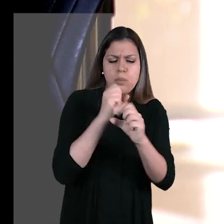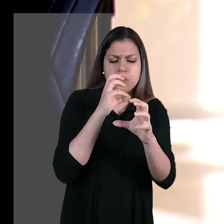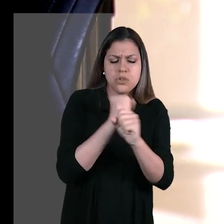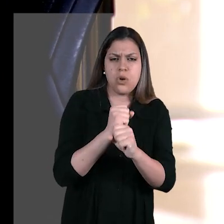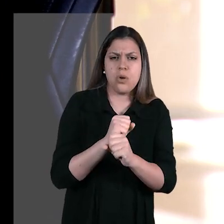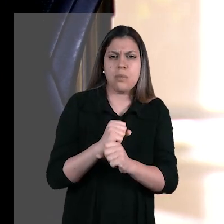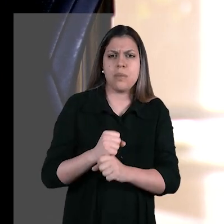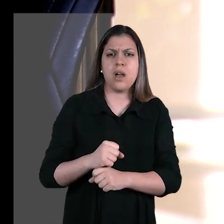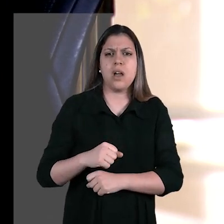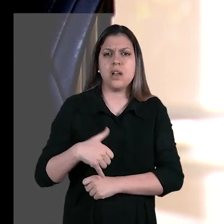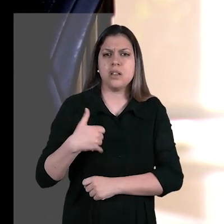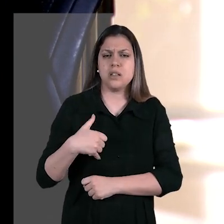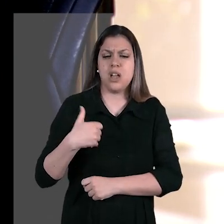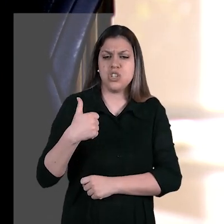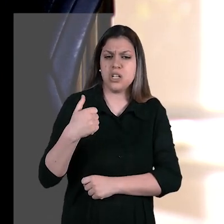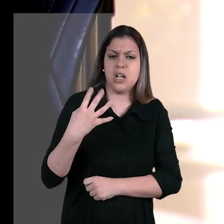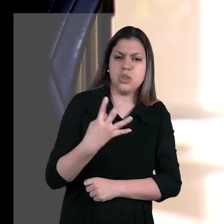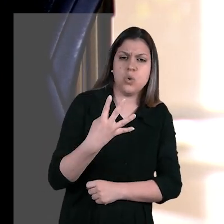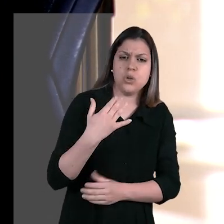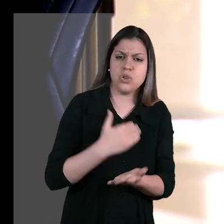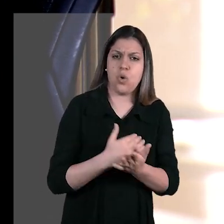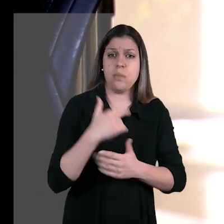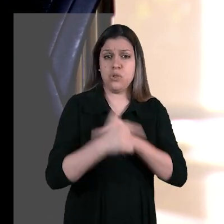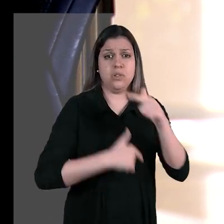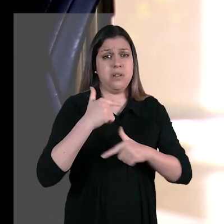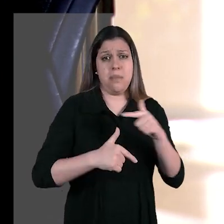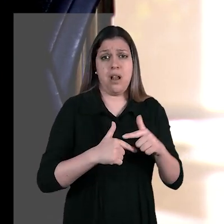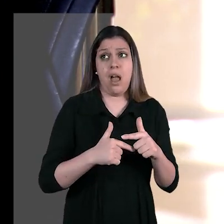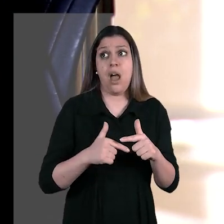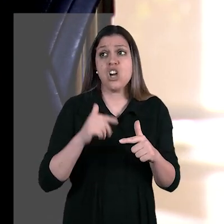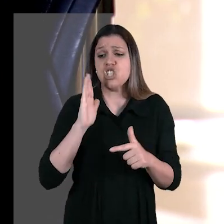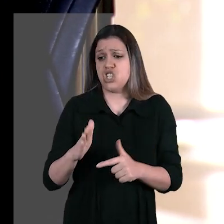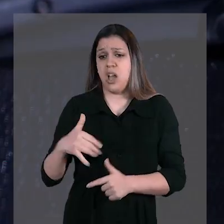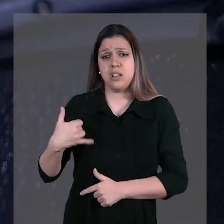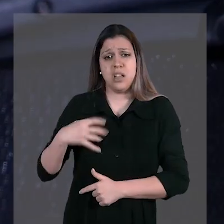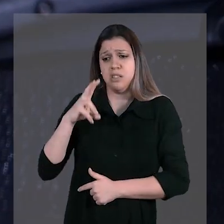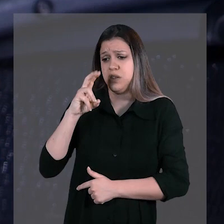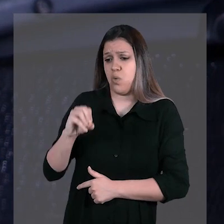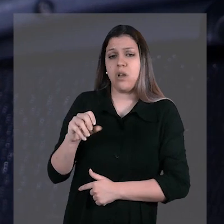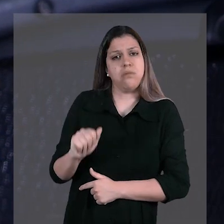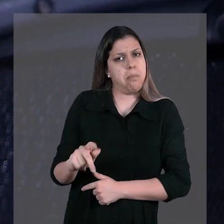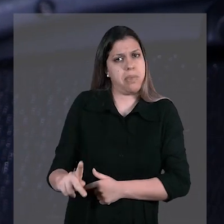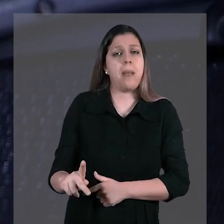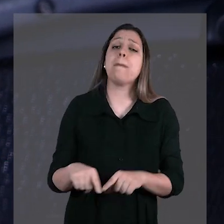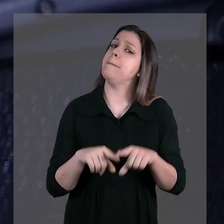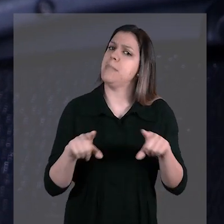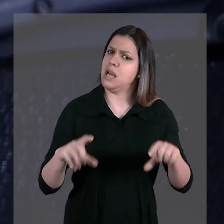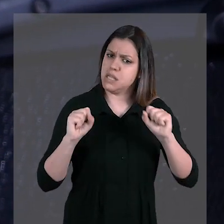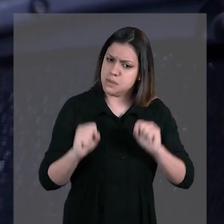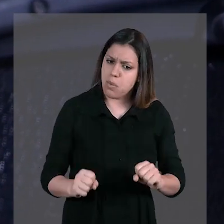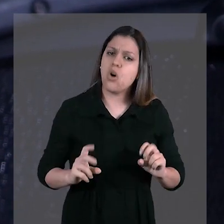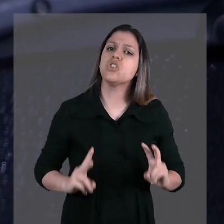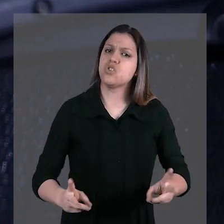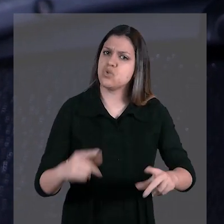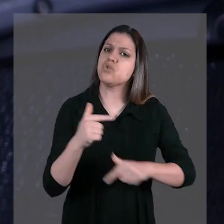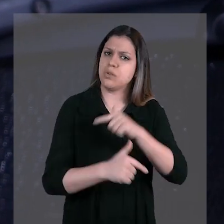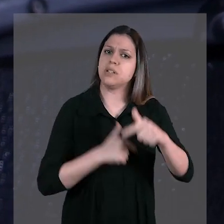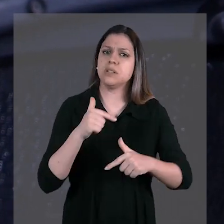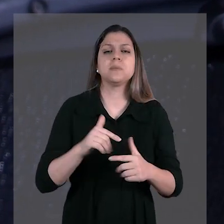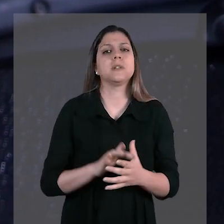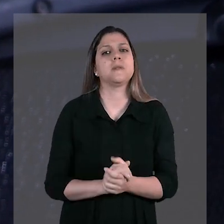contas aí, 14 anos, começou a trabalhar, 50 anos ela está aposentada. Então, ela pode continuar trabalhando, não há obstáculo.